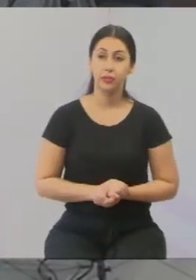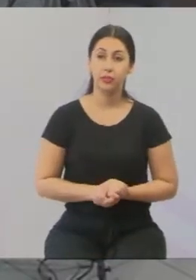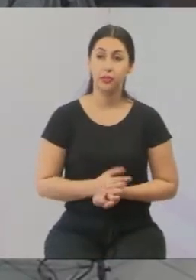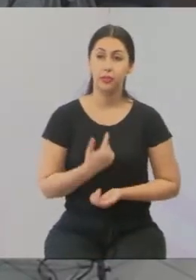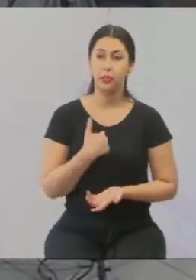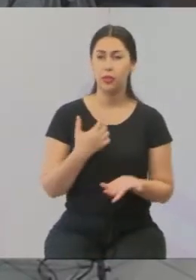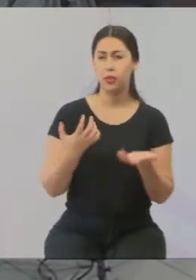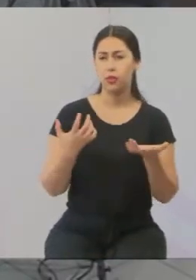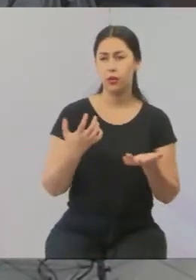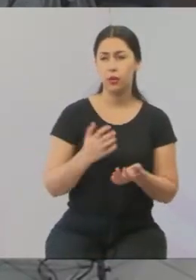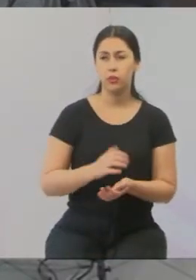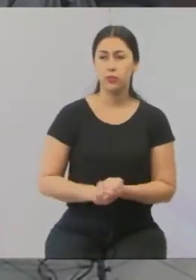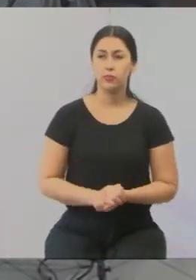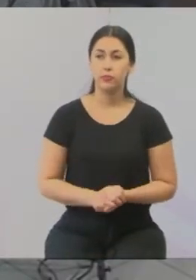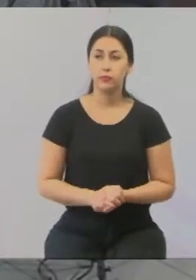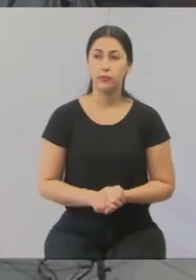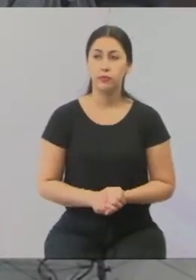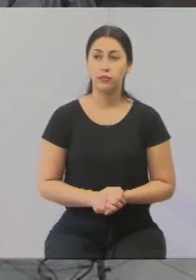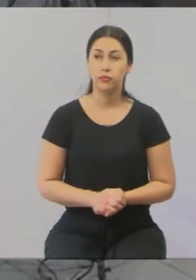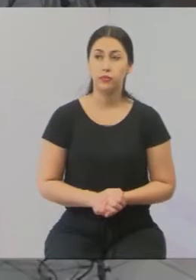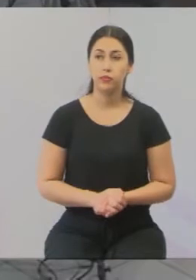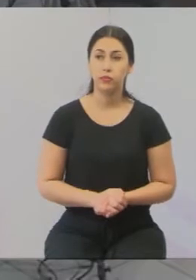Eu quero